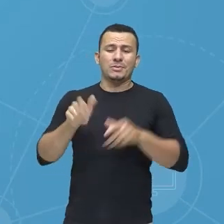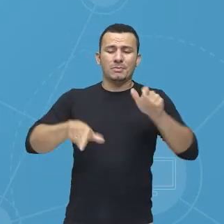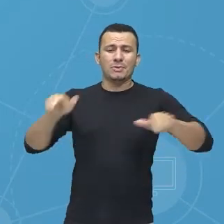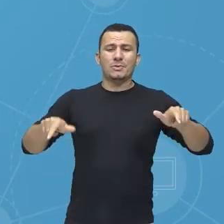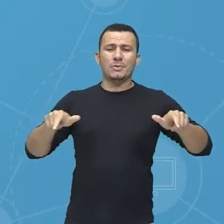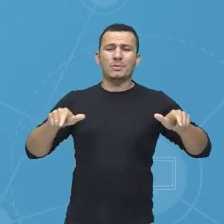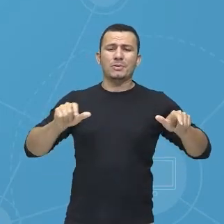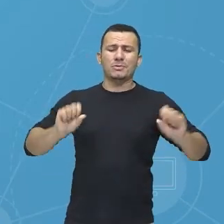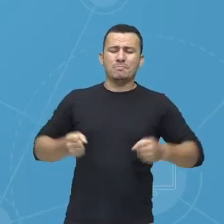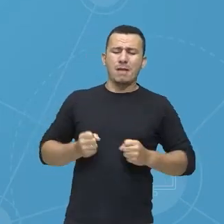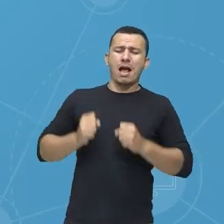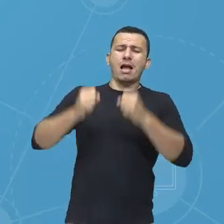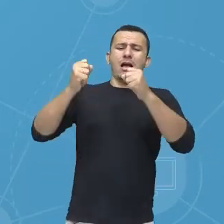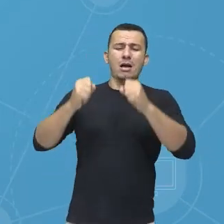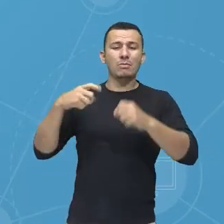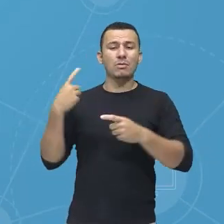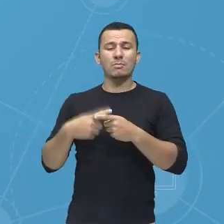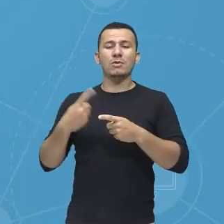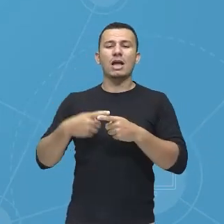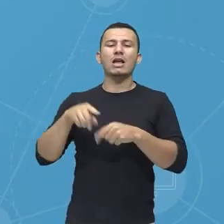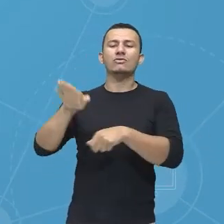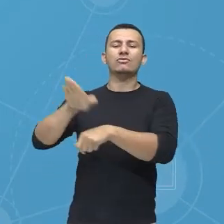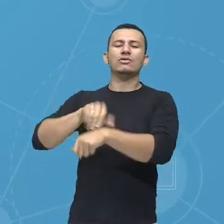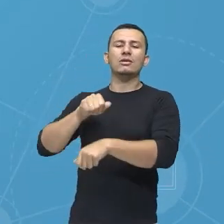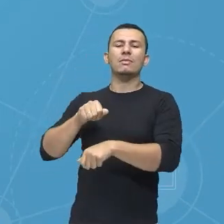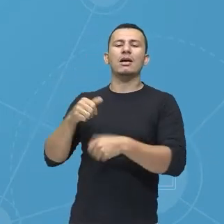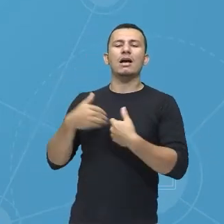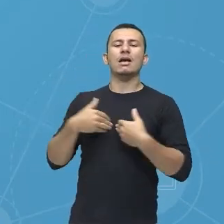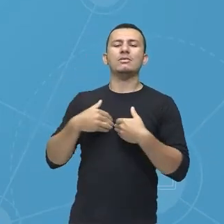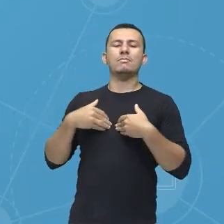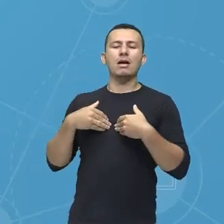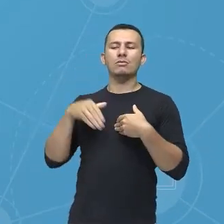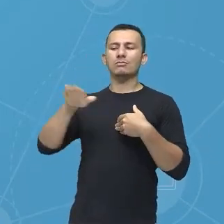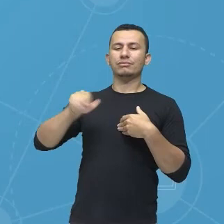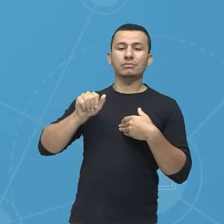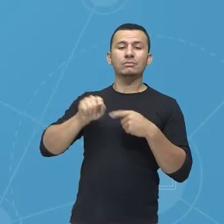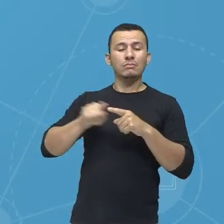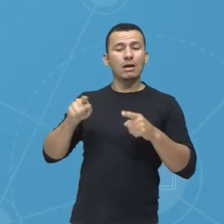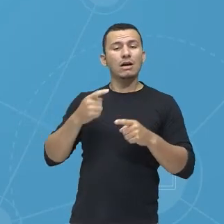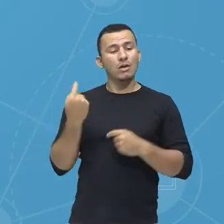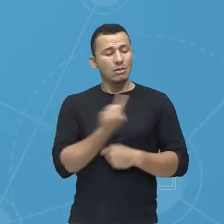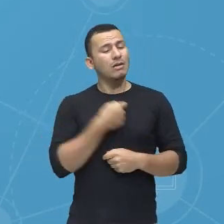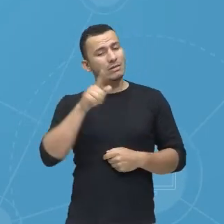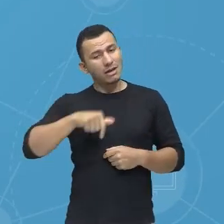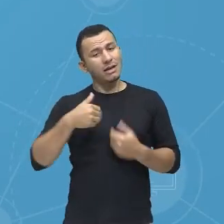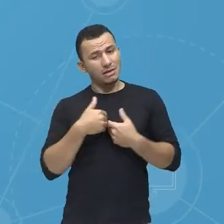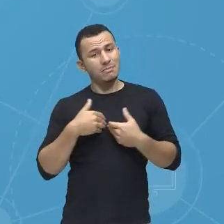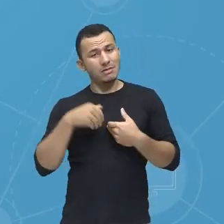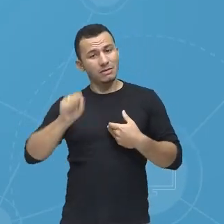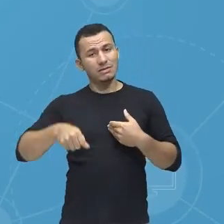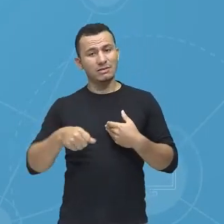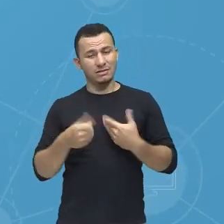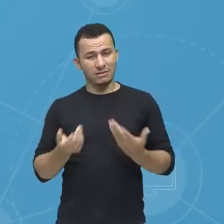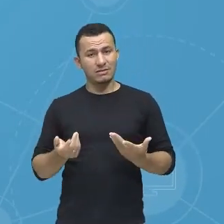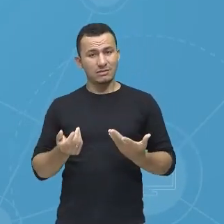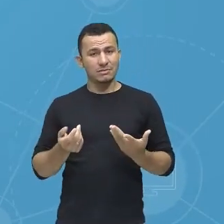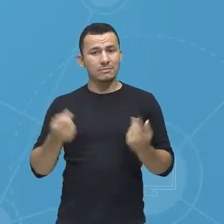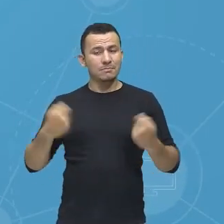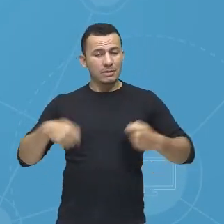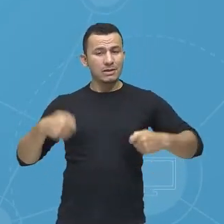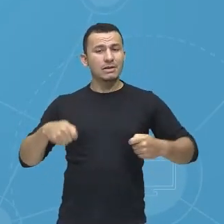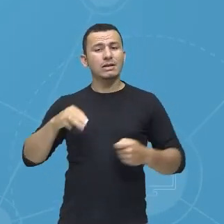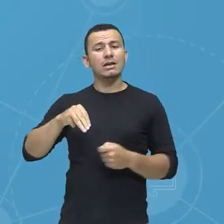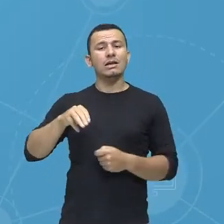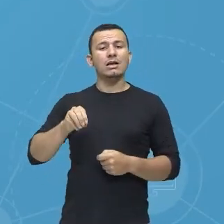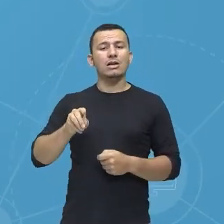se irritem por nós nos chamarmos de animais, mas nós somos animais. Isso até deveria ser um motivo